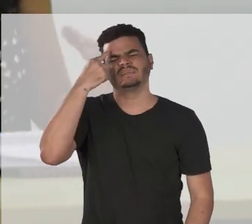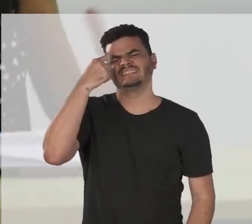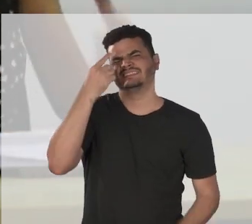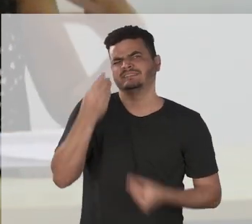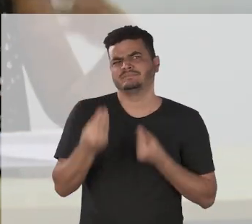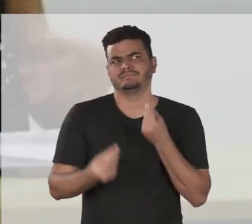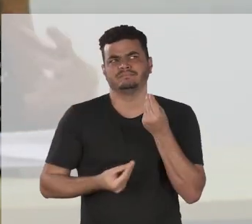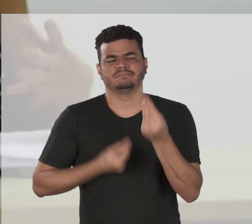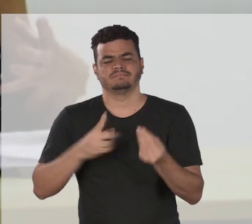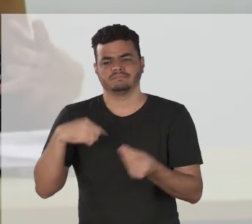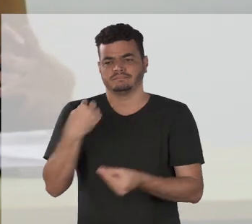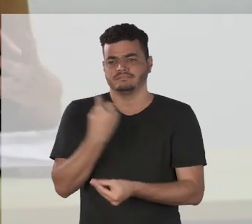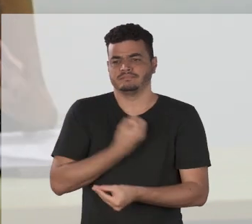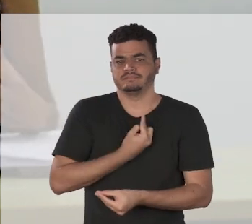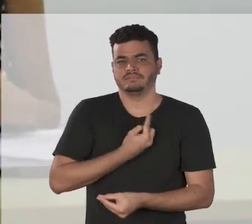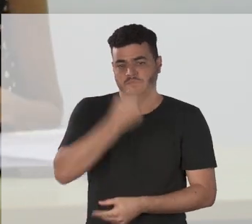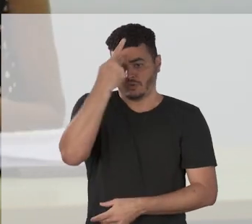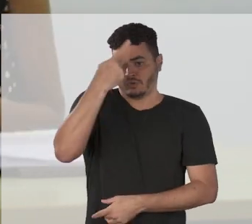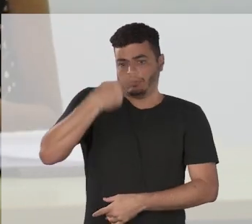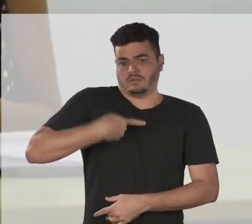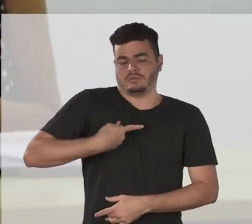em como nos construímos